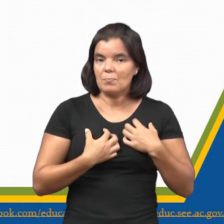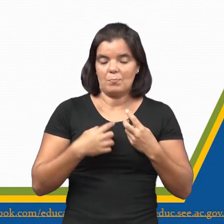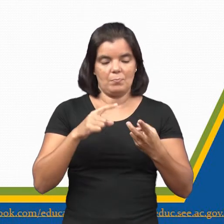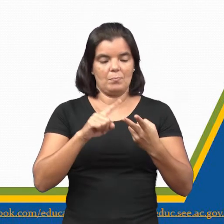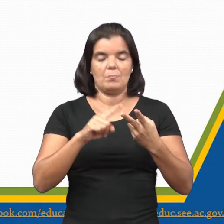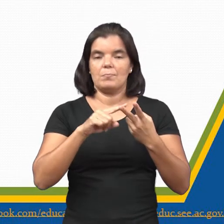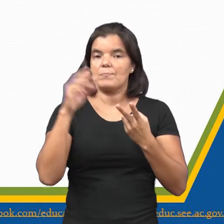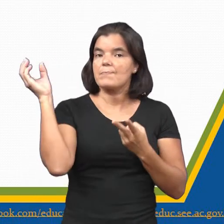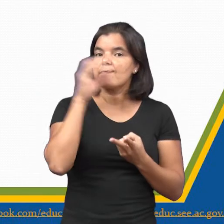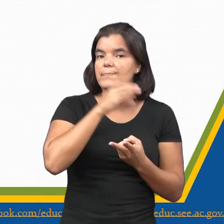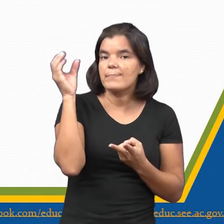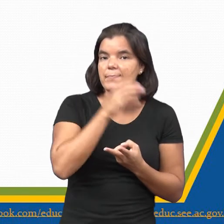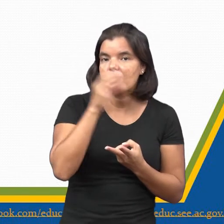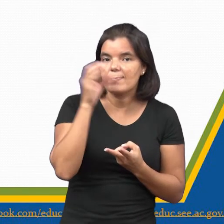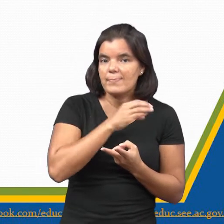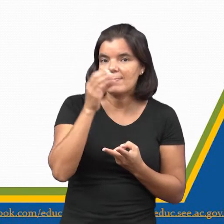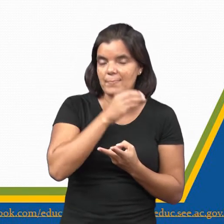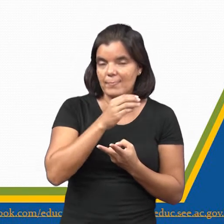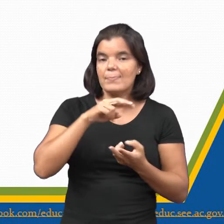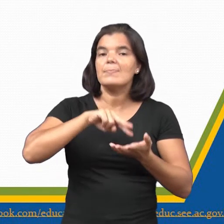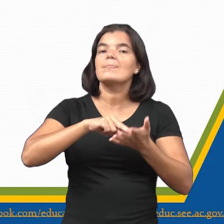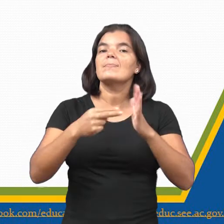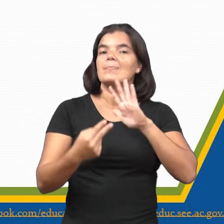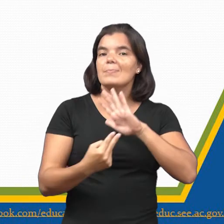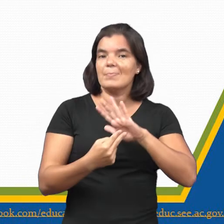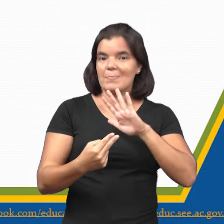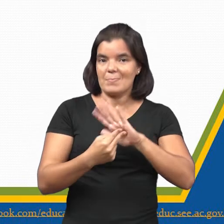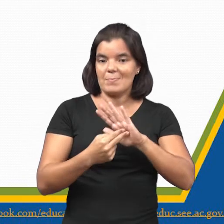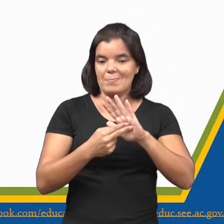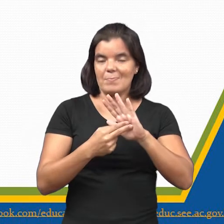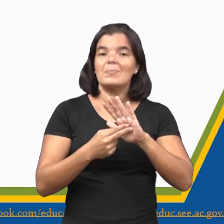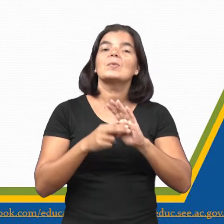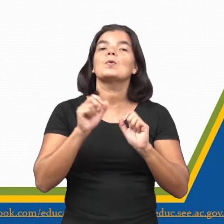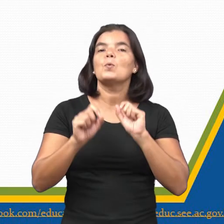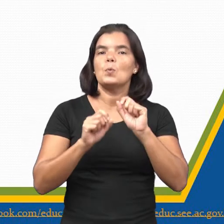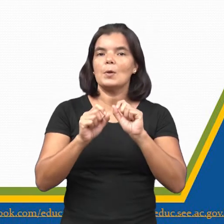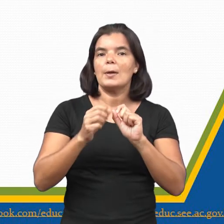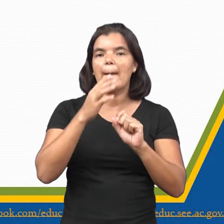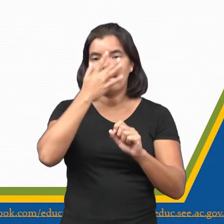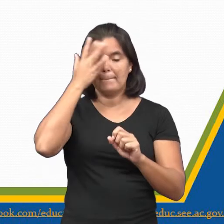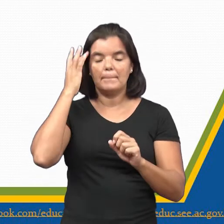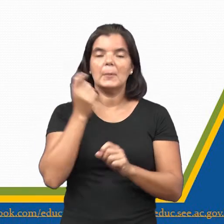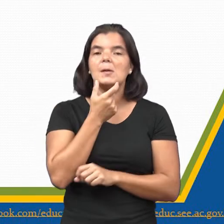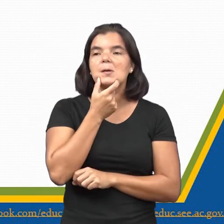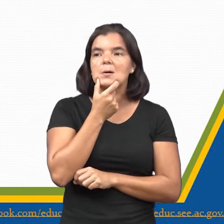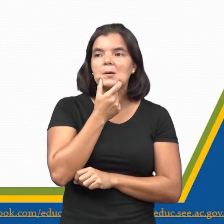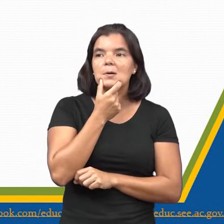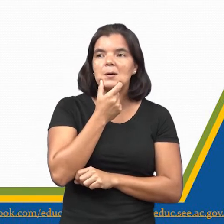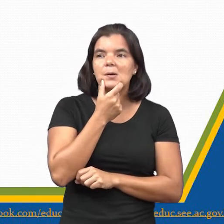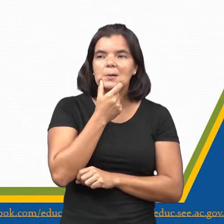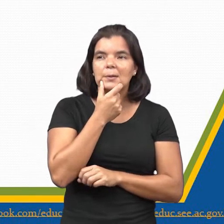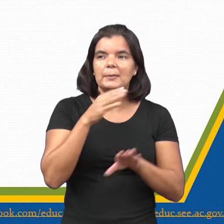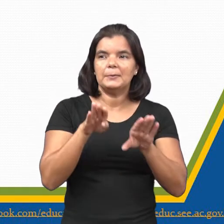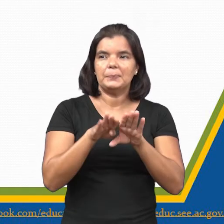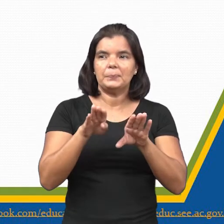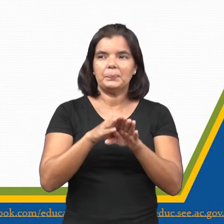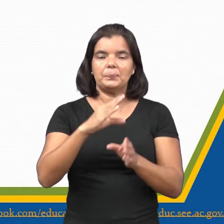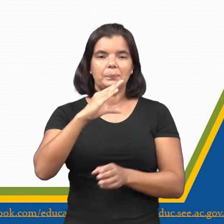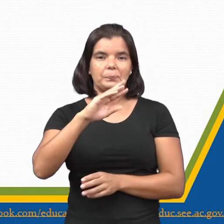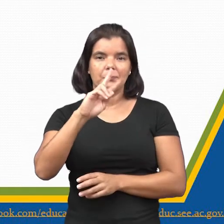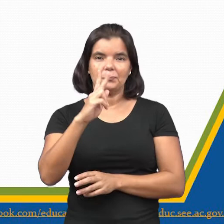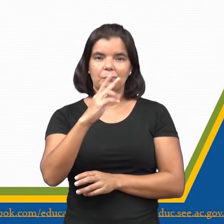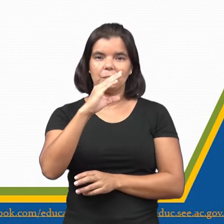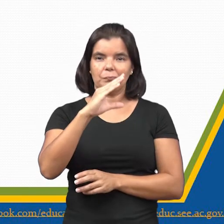rápido, que é um adjetivo, está relacionada à palavra check-in, que é uma palavra em inglês que tem um termo para